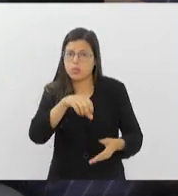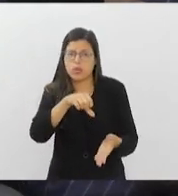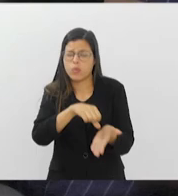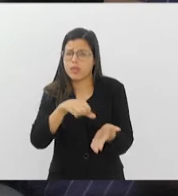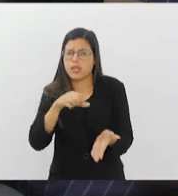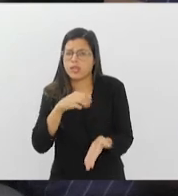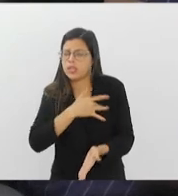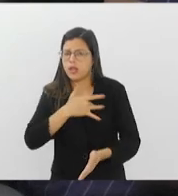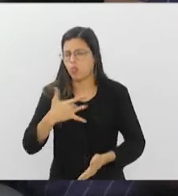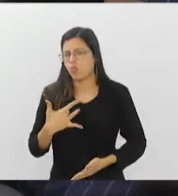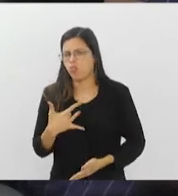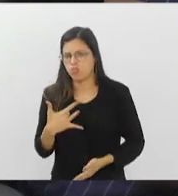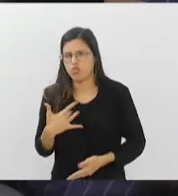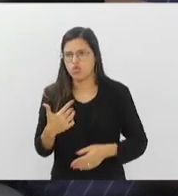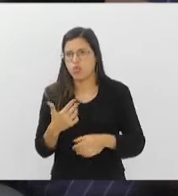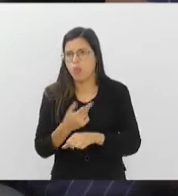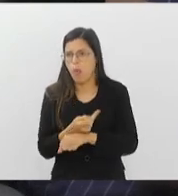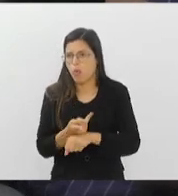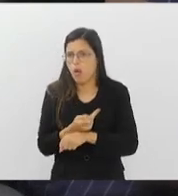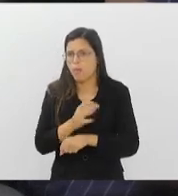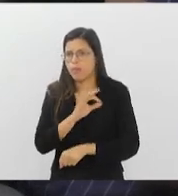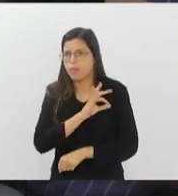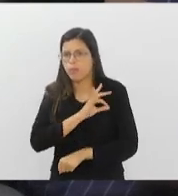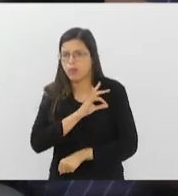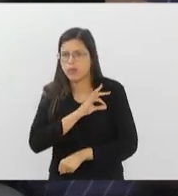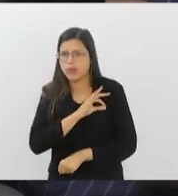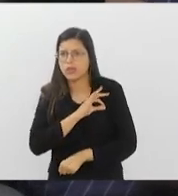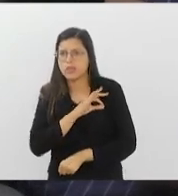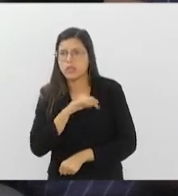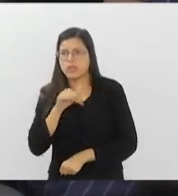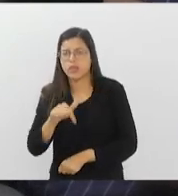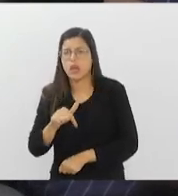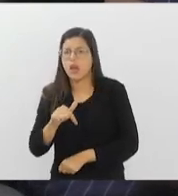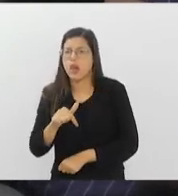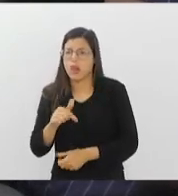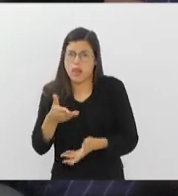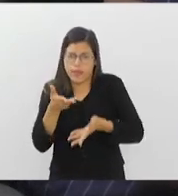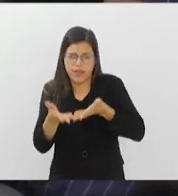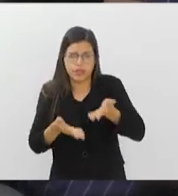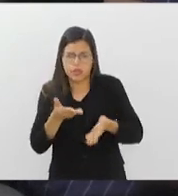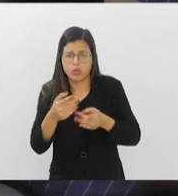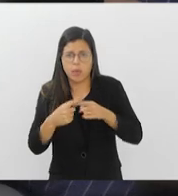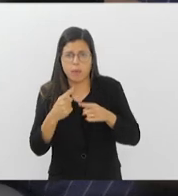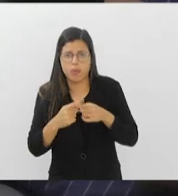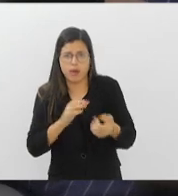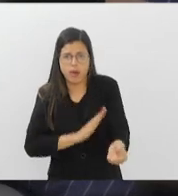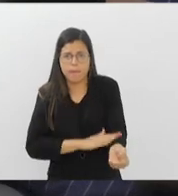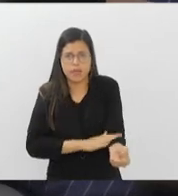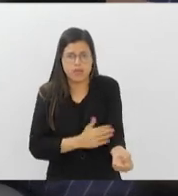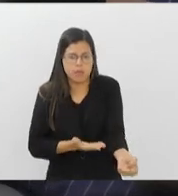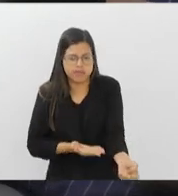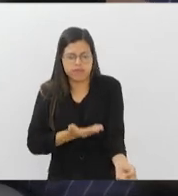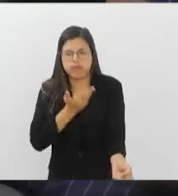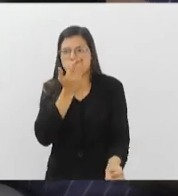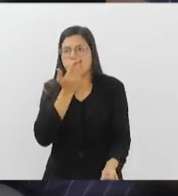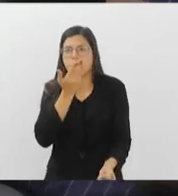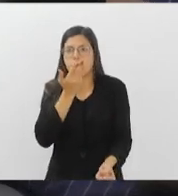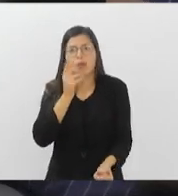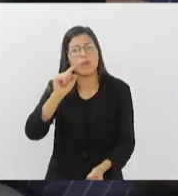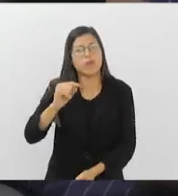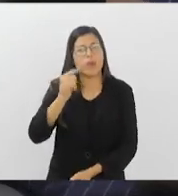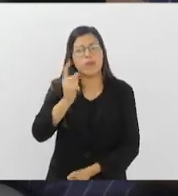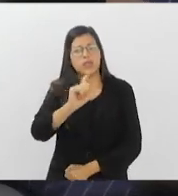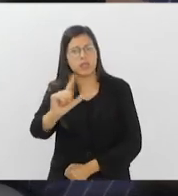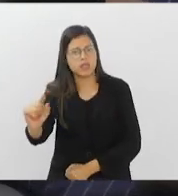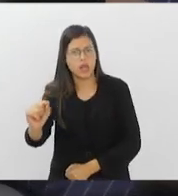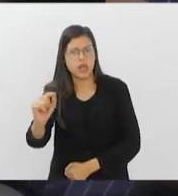justiça, ia ser atendido porque passou mal. A pressão dele subiu, ia ser atendido. ia sair novamente para matar mais pessoas e